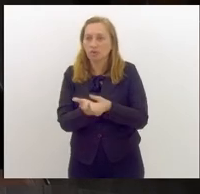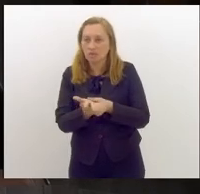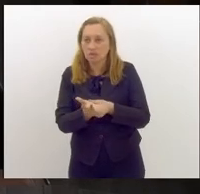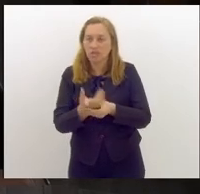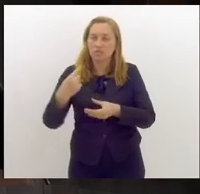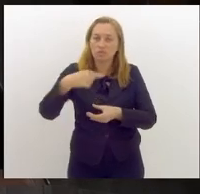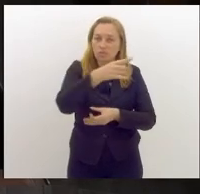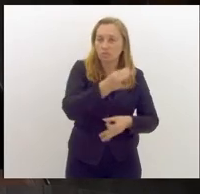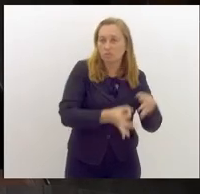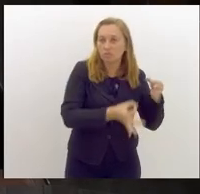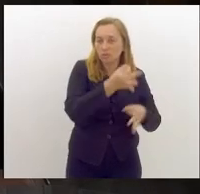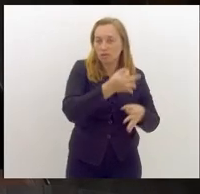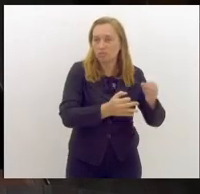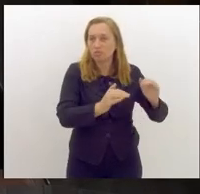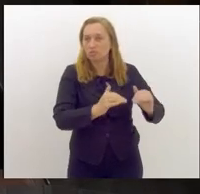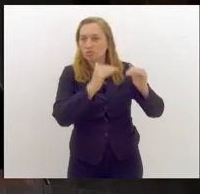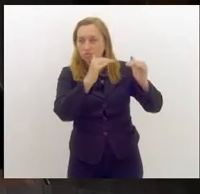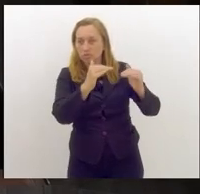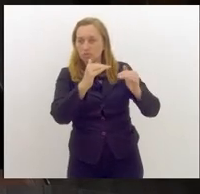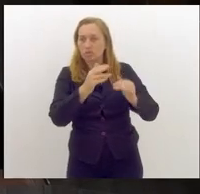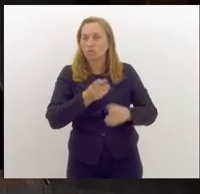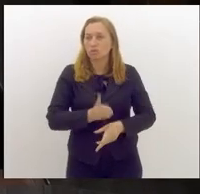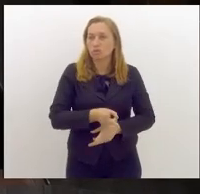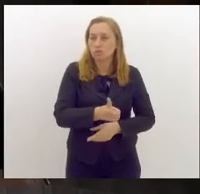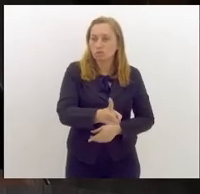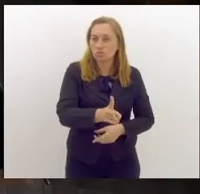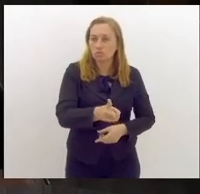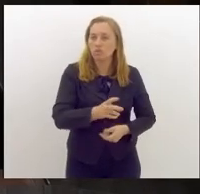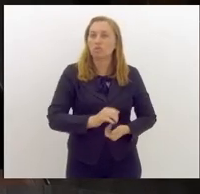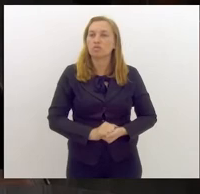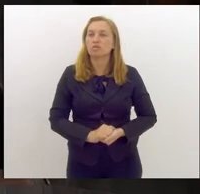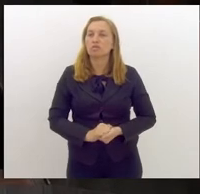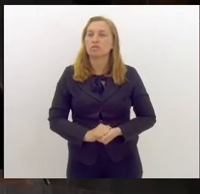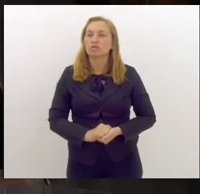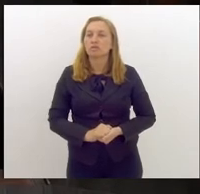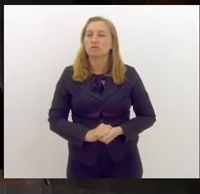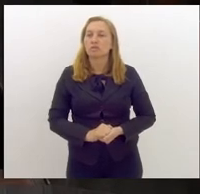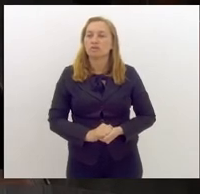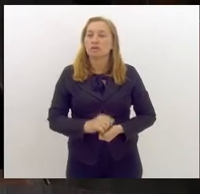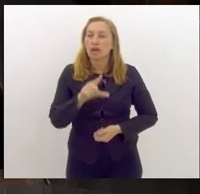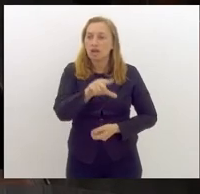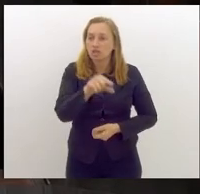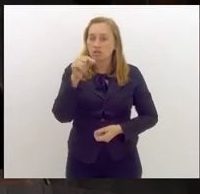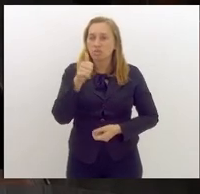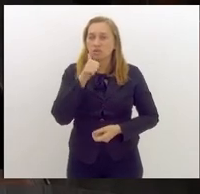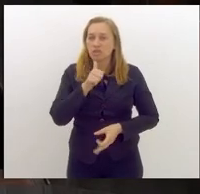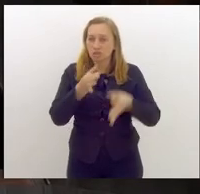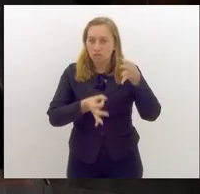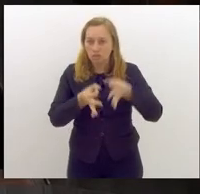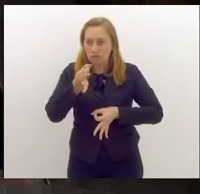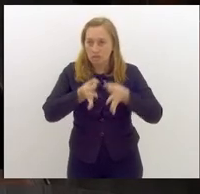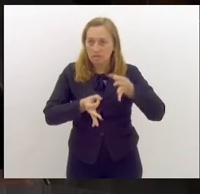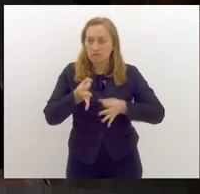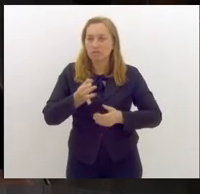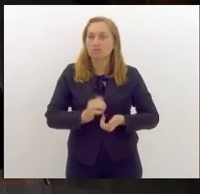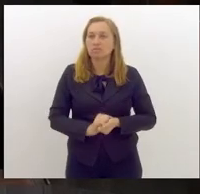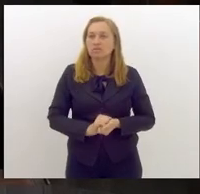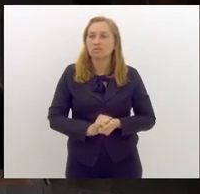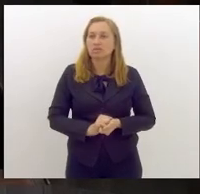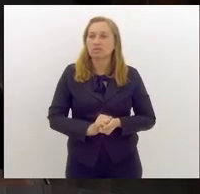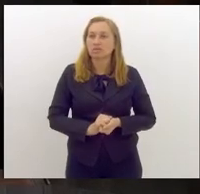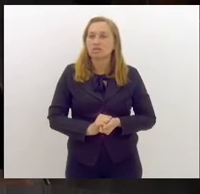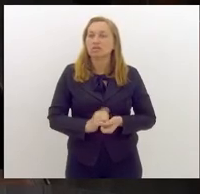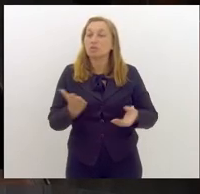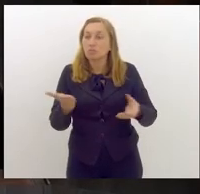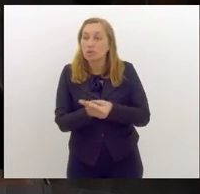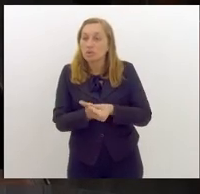ao tribunal que Manteve a decisão da juíza e o